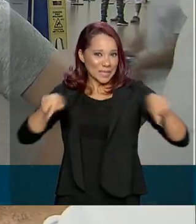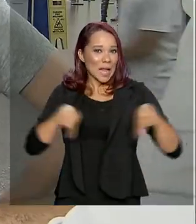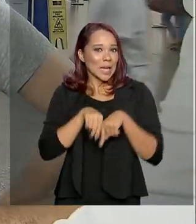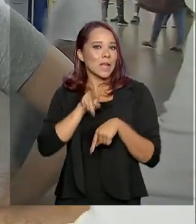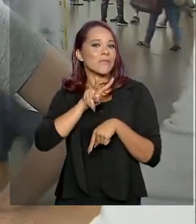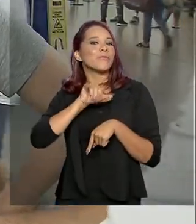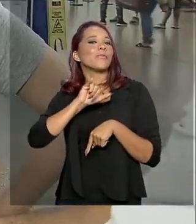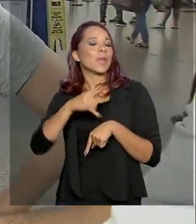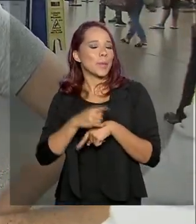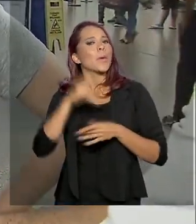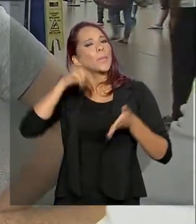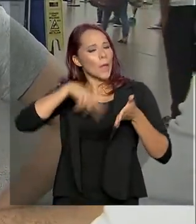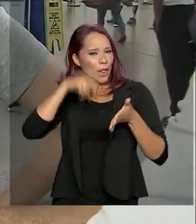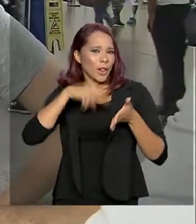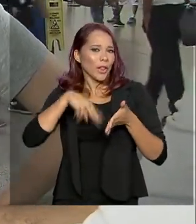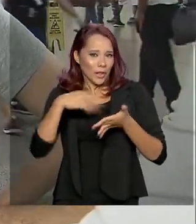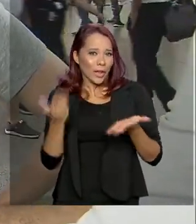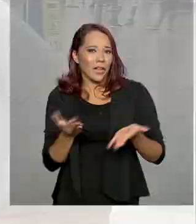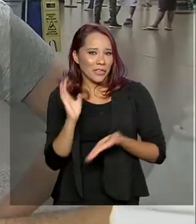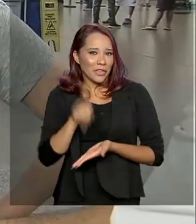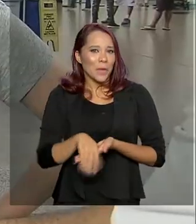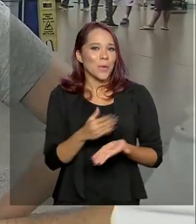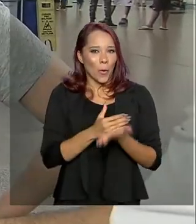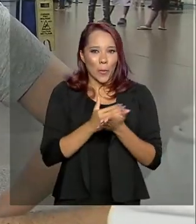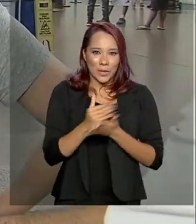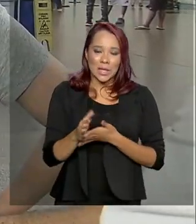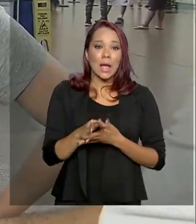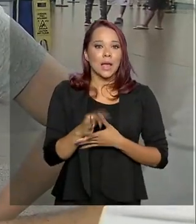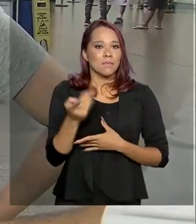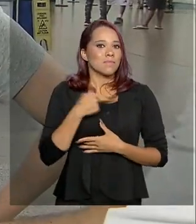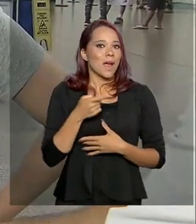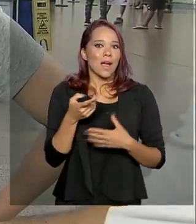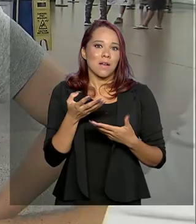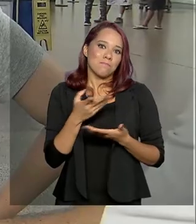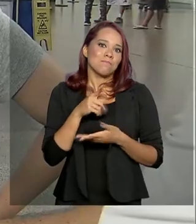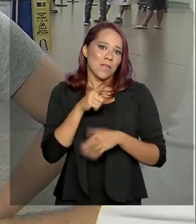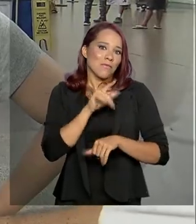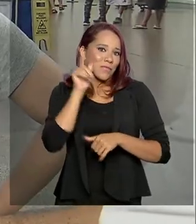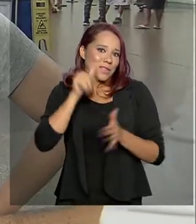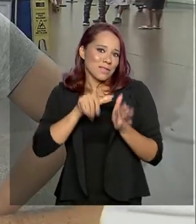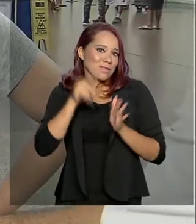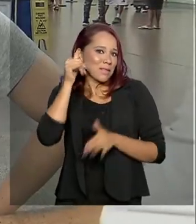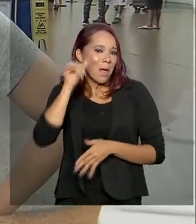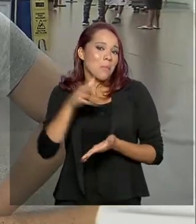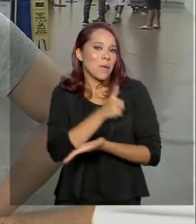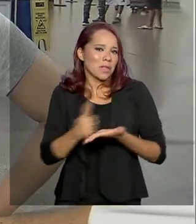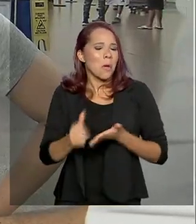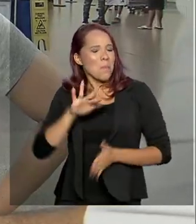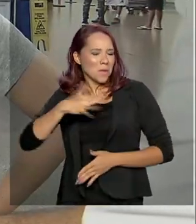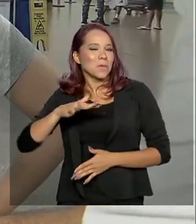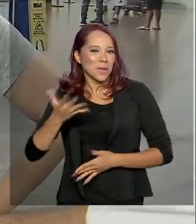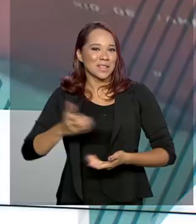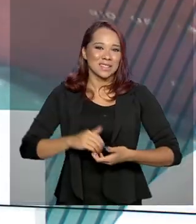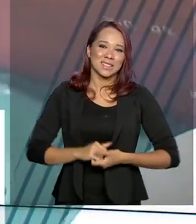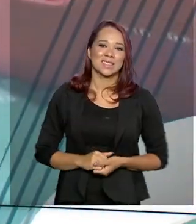VIP, para ler, né, para jogar, para recompensar o que perdeu. Mais ou menos isso.